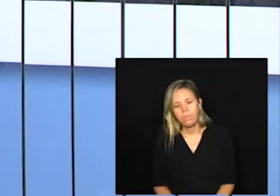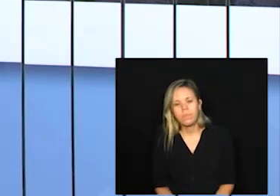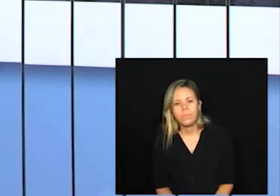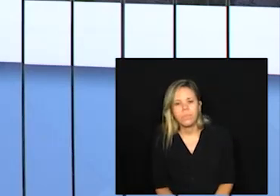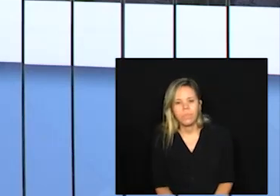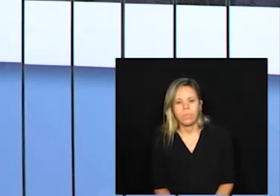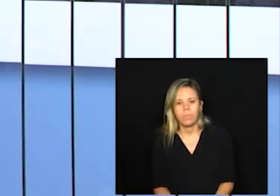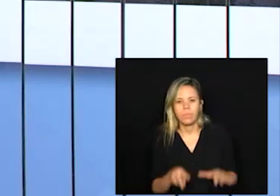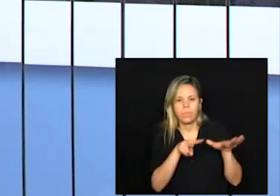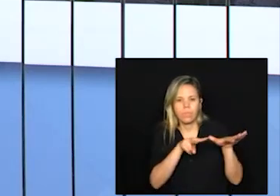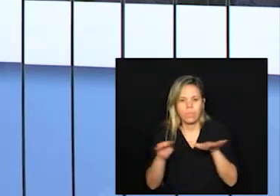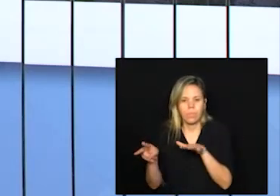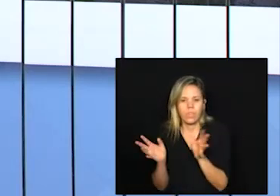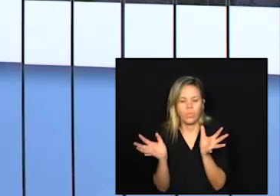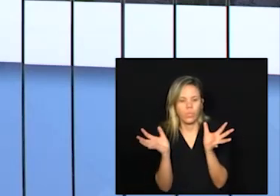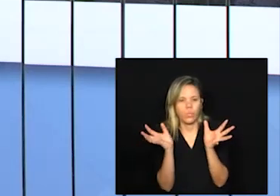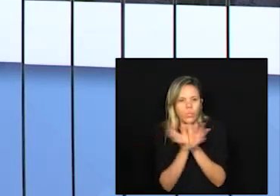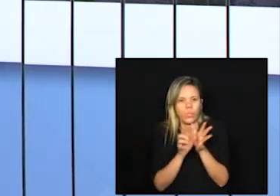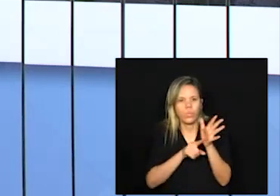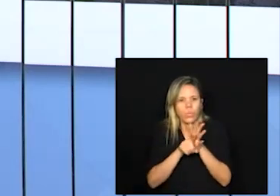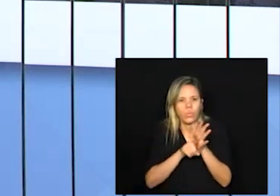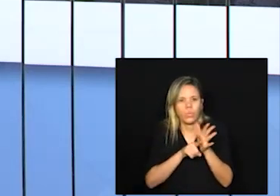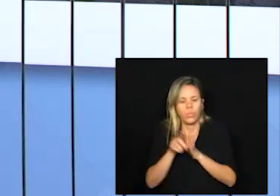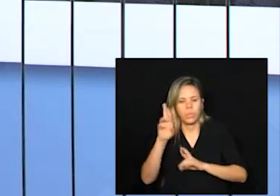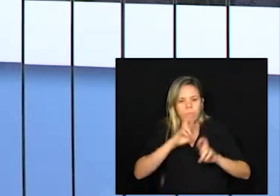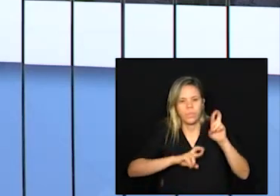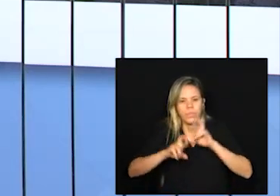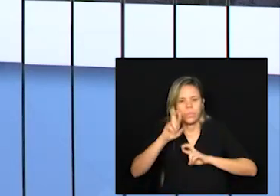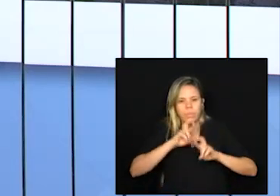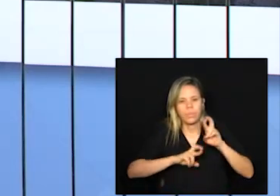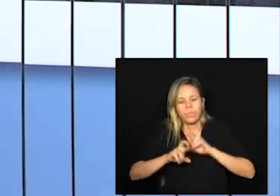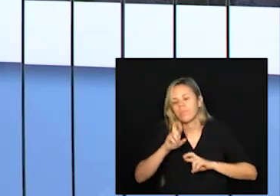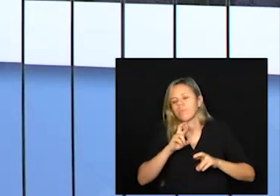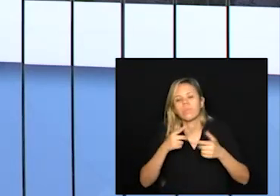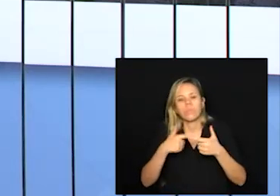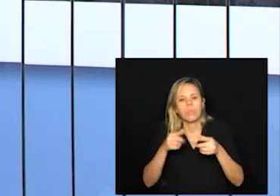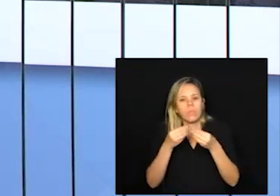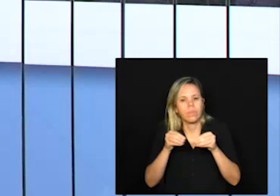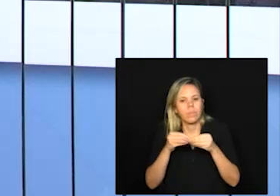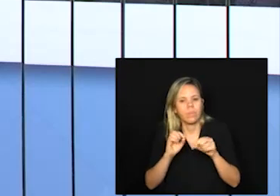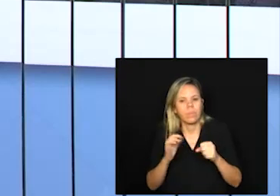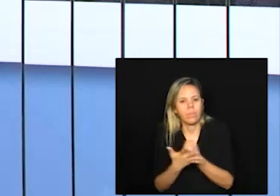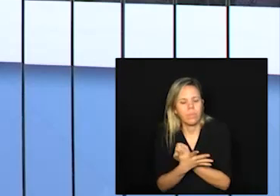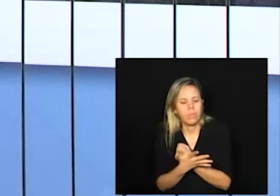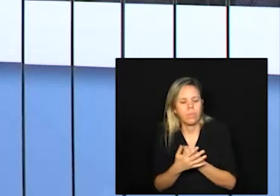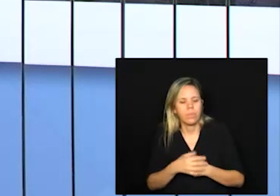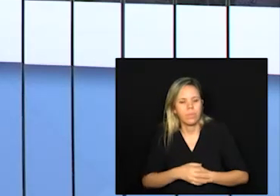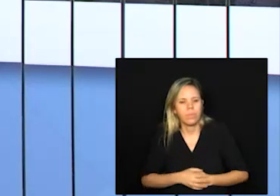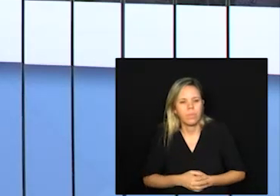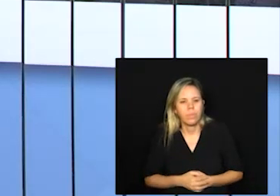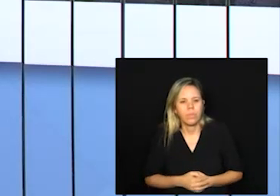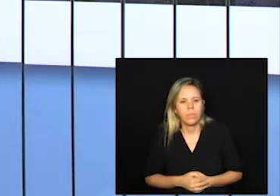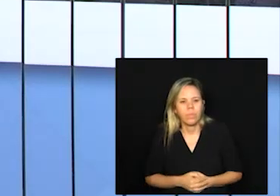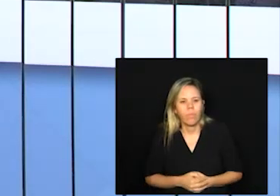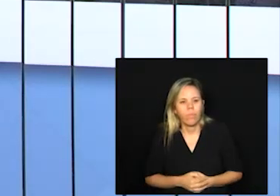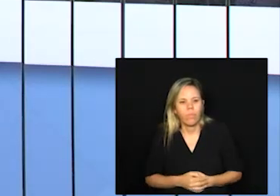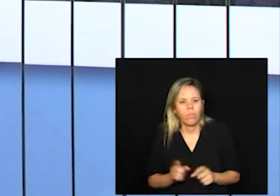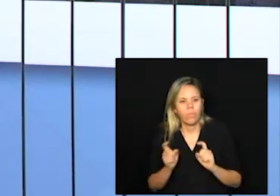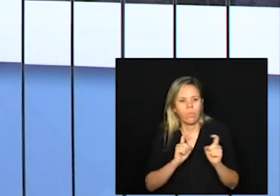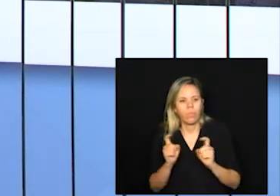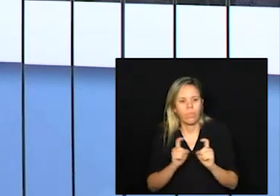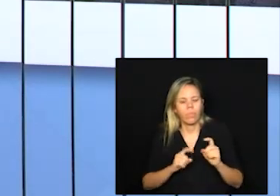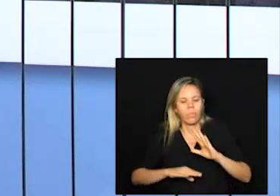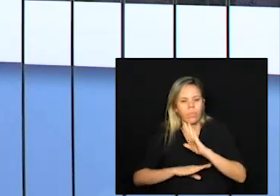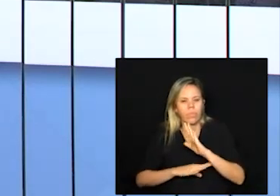E nesta semana, a Comissão de Estudos que analisa os impactos da pandemia da Covid-19 se reuniu